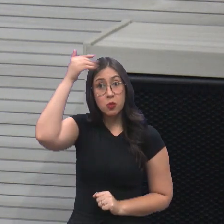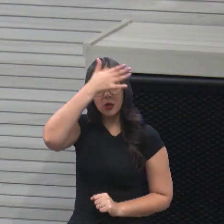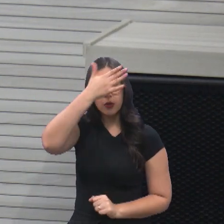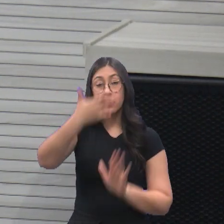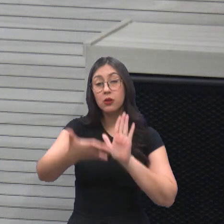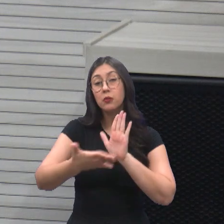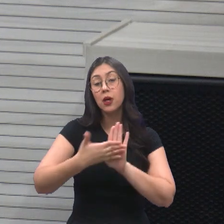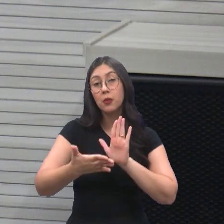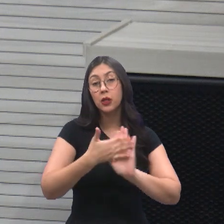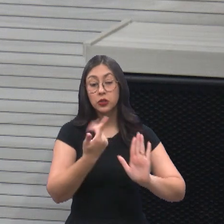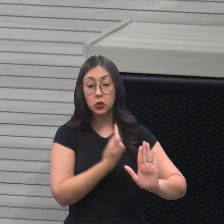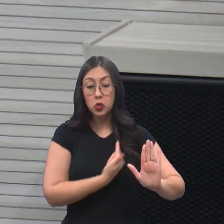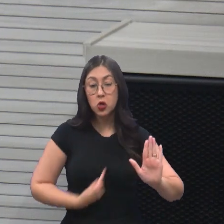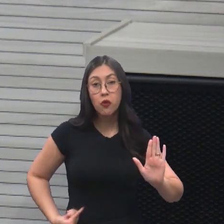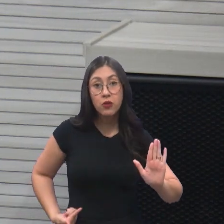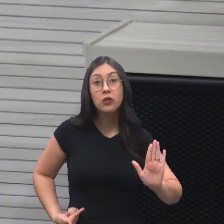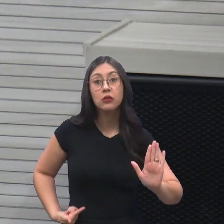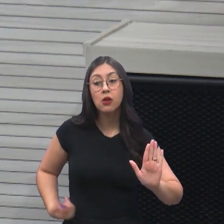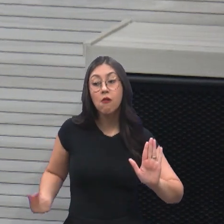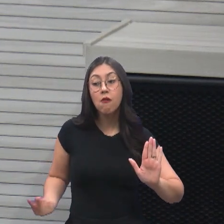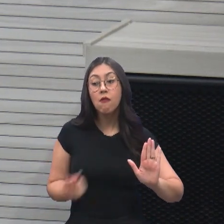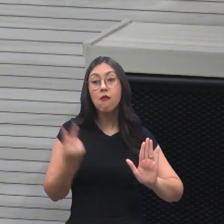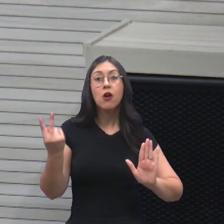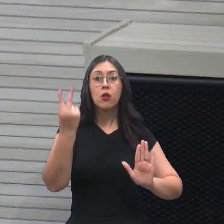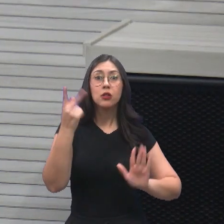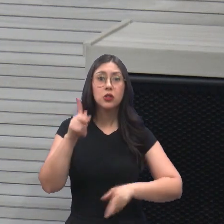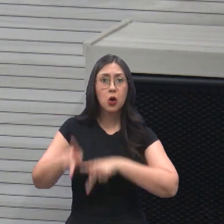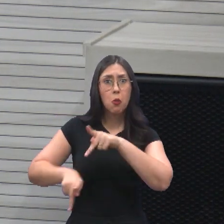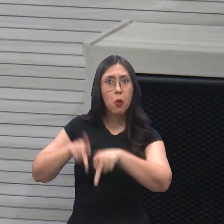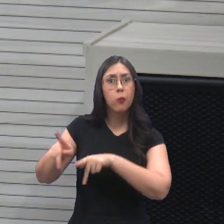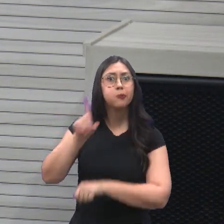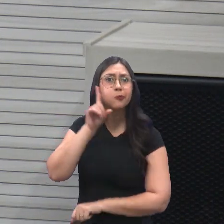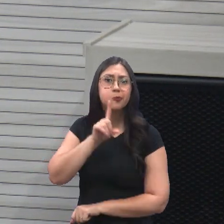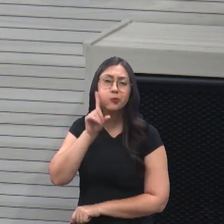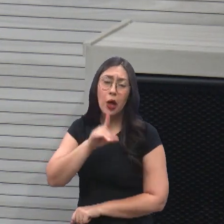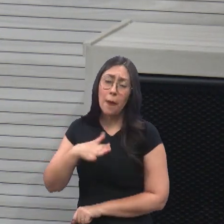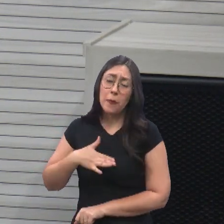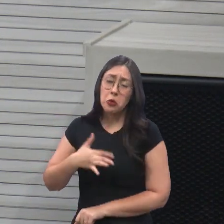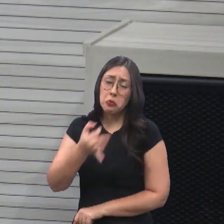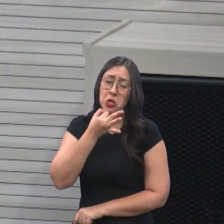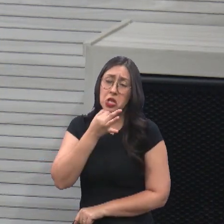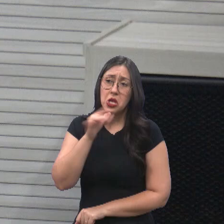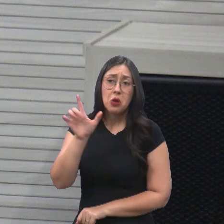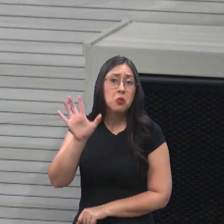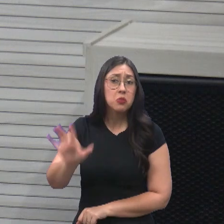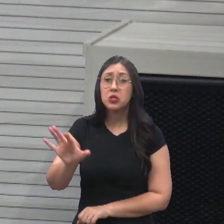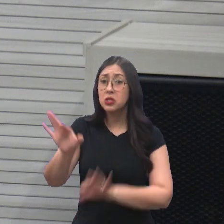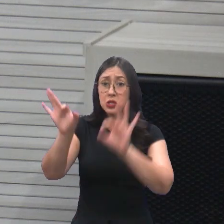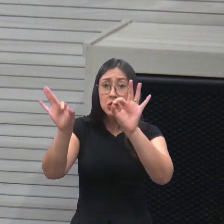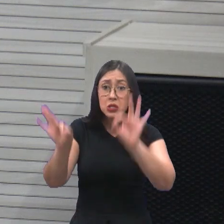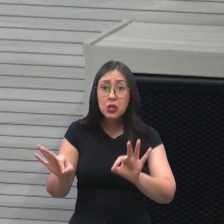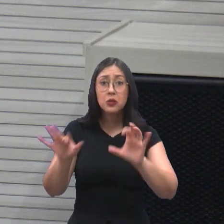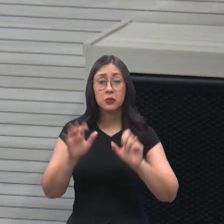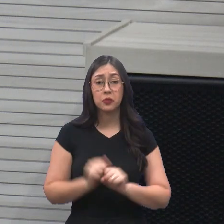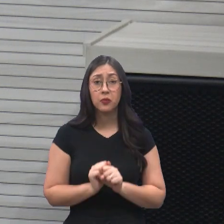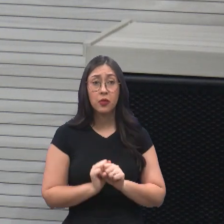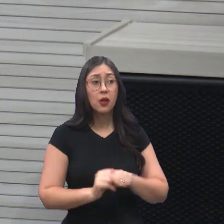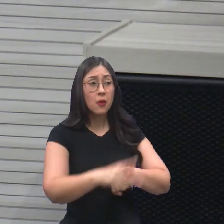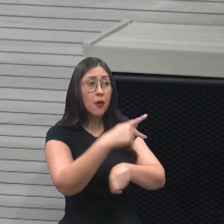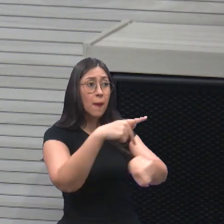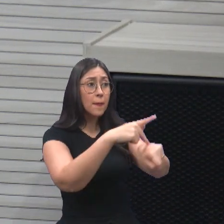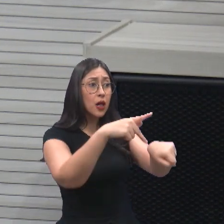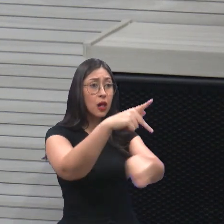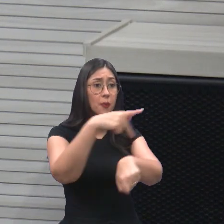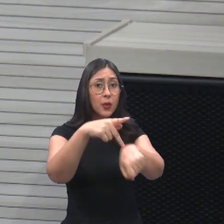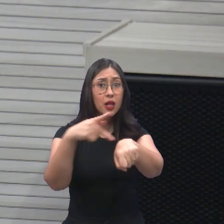para valorizar o cidadão americano. Eu não vejo que ele está errado. Eu vejo que muitos países de esquerda vai